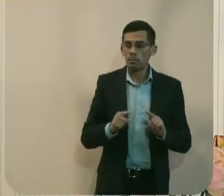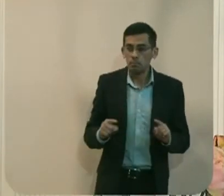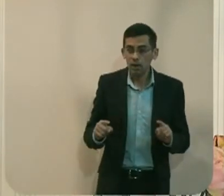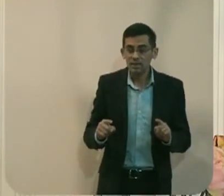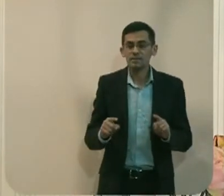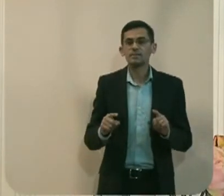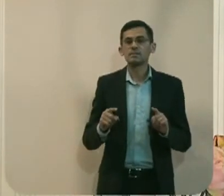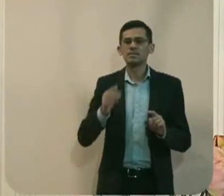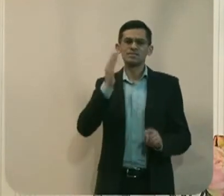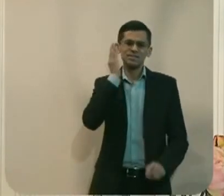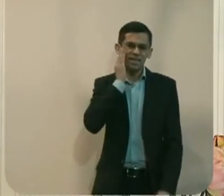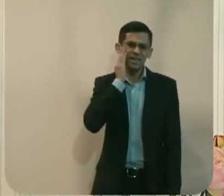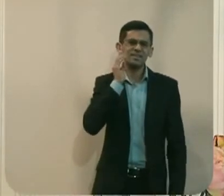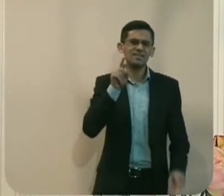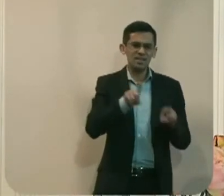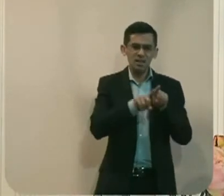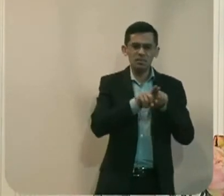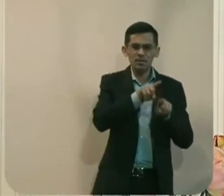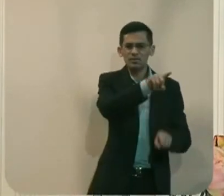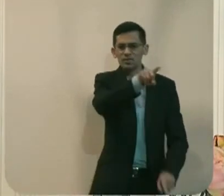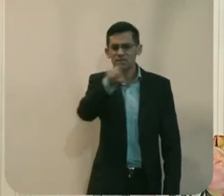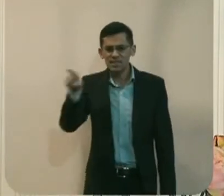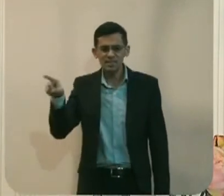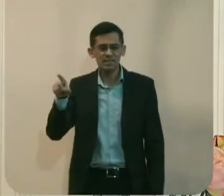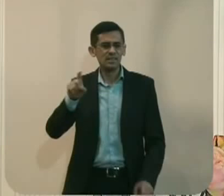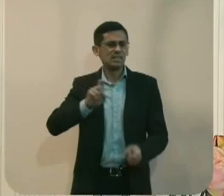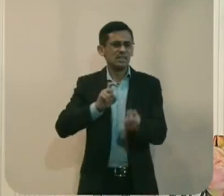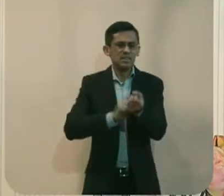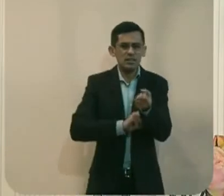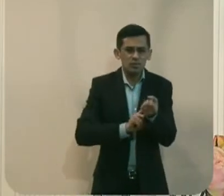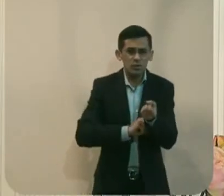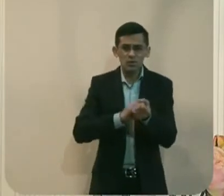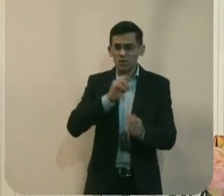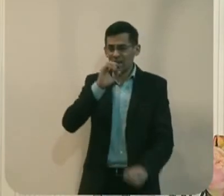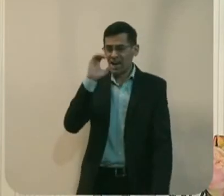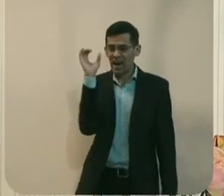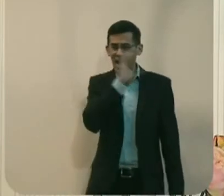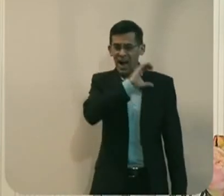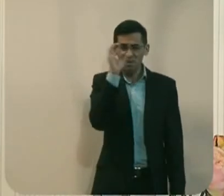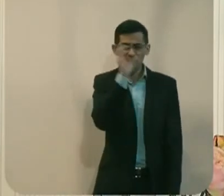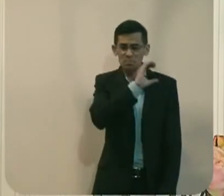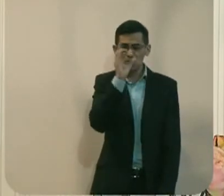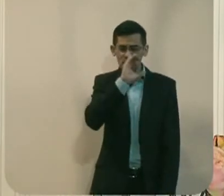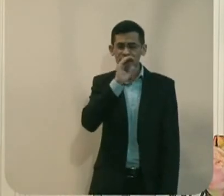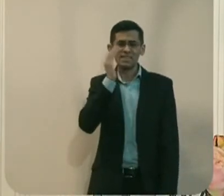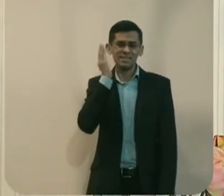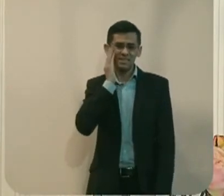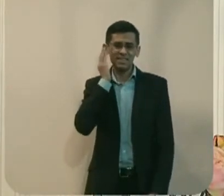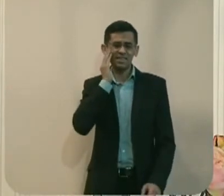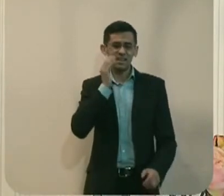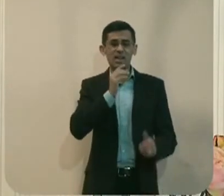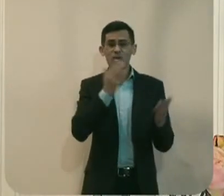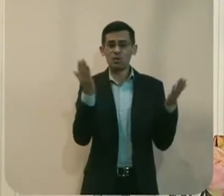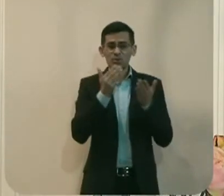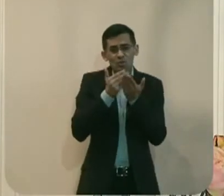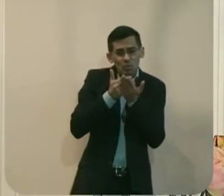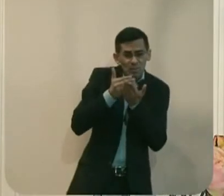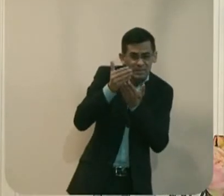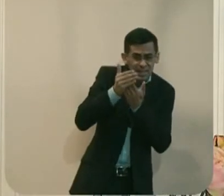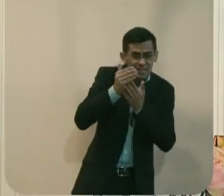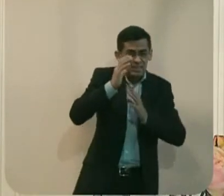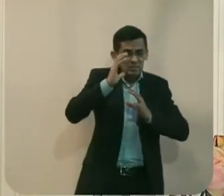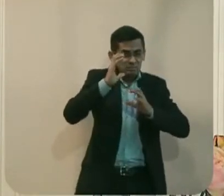eclodindo, não é? Eu sei que o nível de tolerância está diminuindo, eu sei que há uma tendência natural para